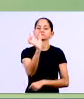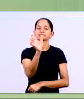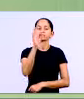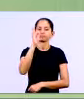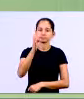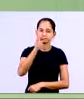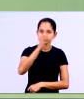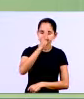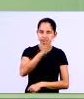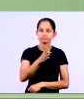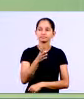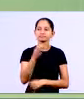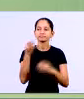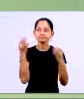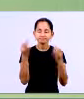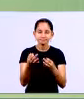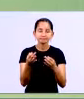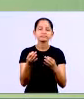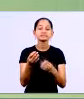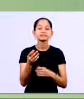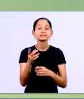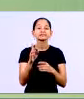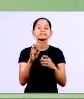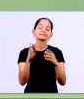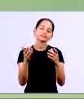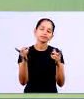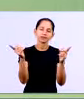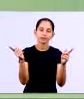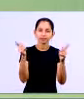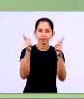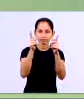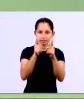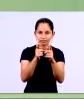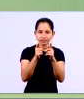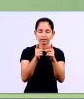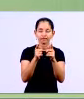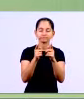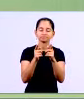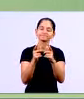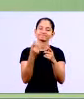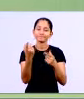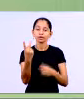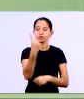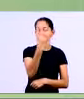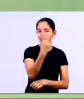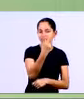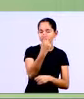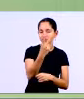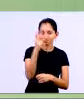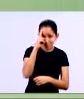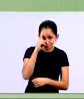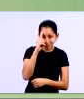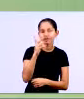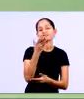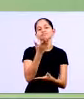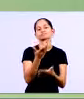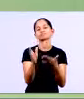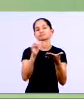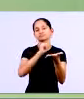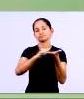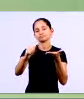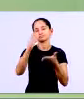Ideia. Ficou aqui, professora Tayane, nas dezenas, né? Na casa da dezena. Isso. Então, perdeu o acento. Perdeu o